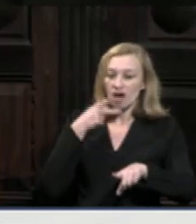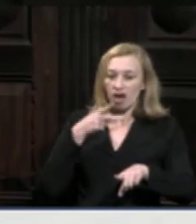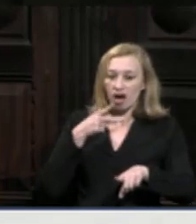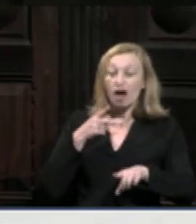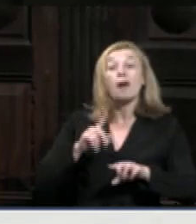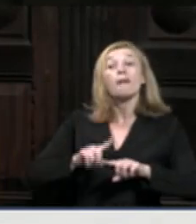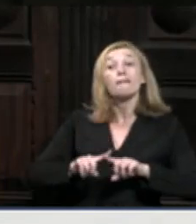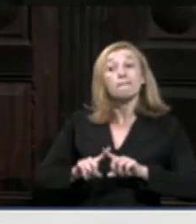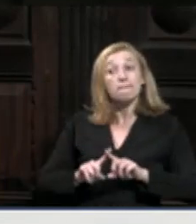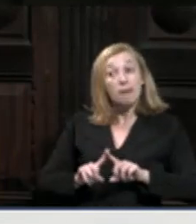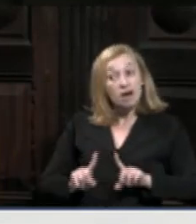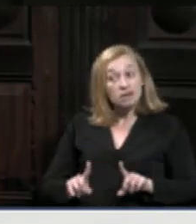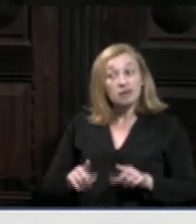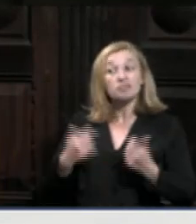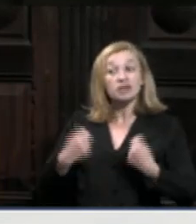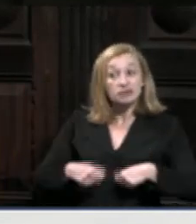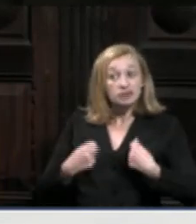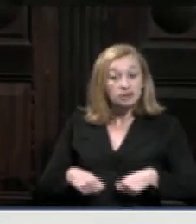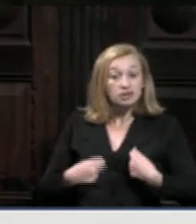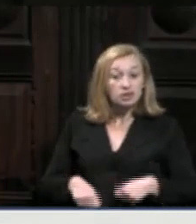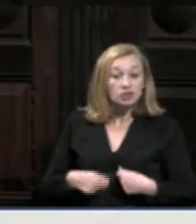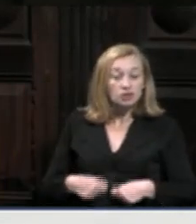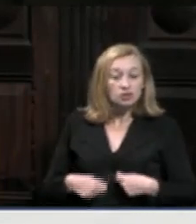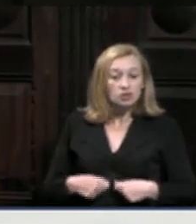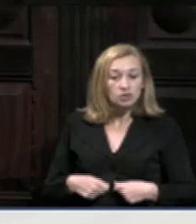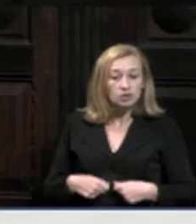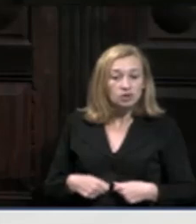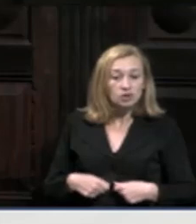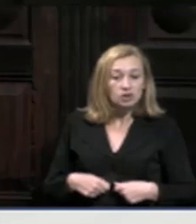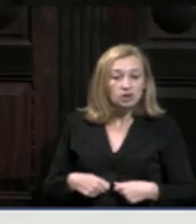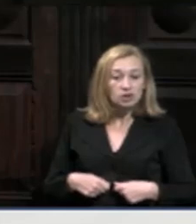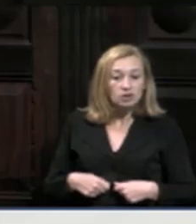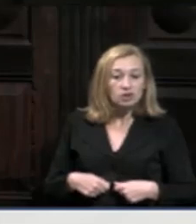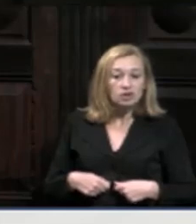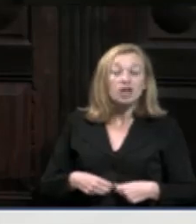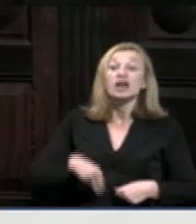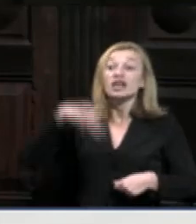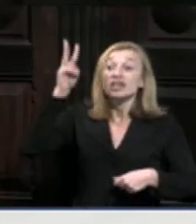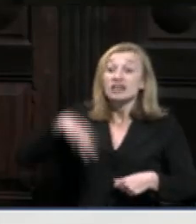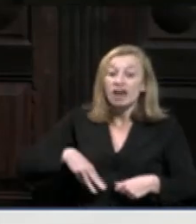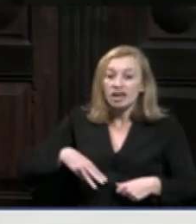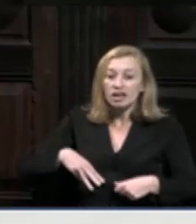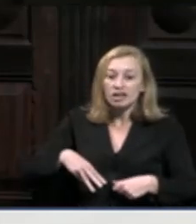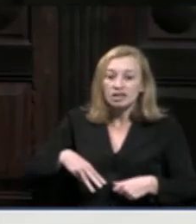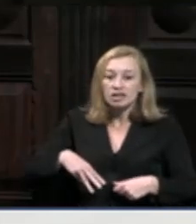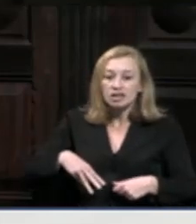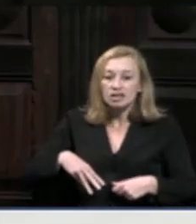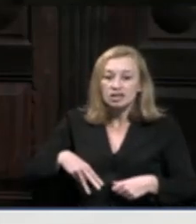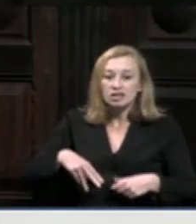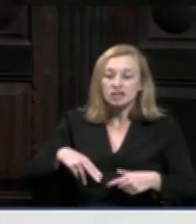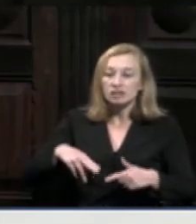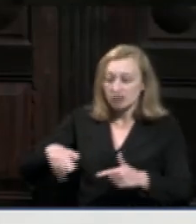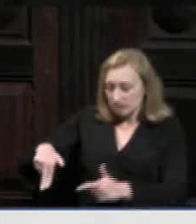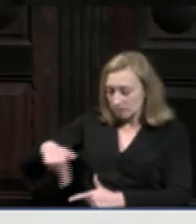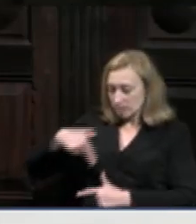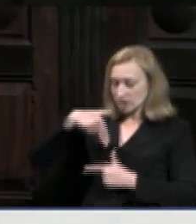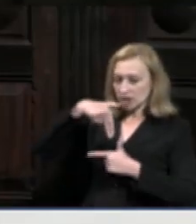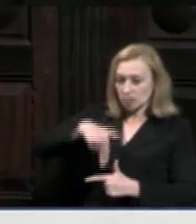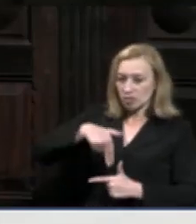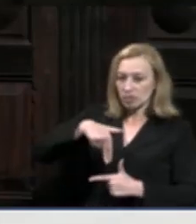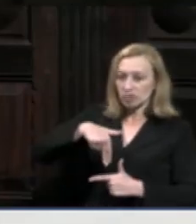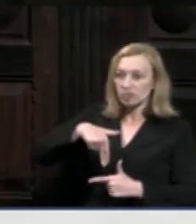Mas é preciso que quem ocupa a tribuna para fazer